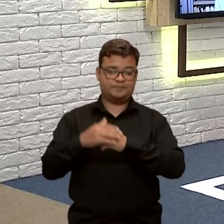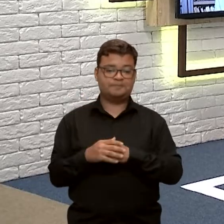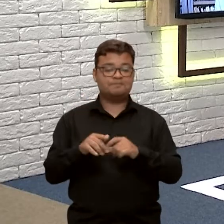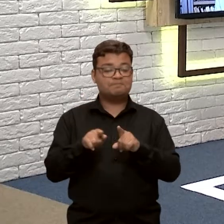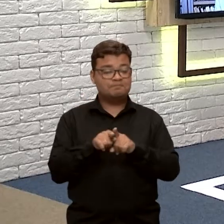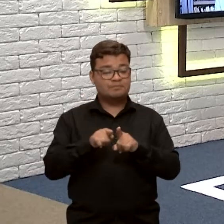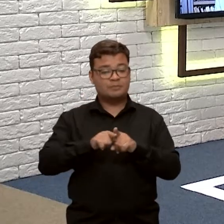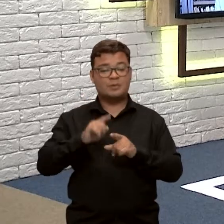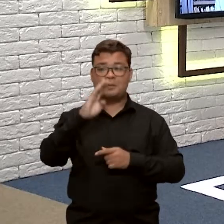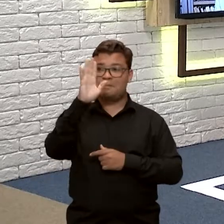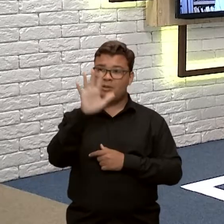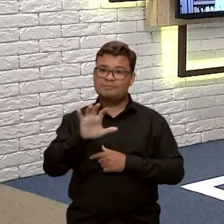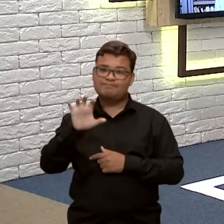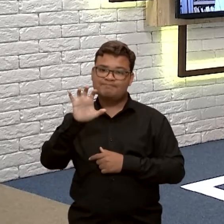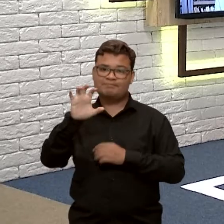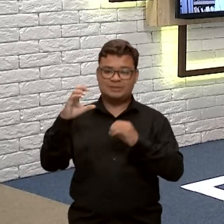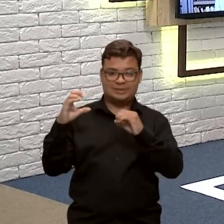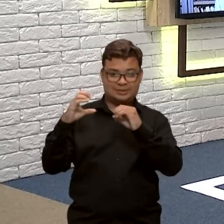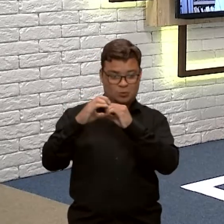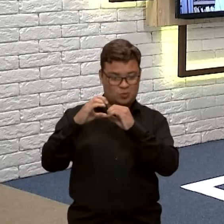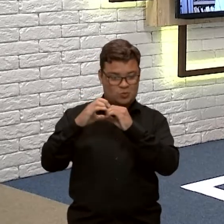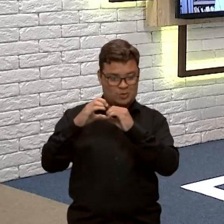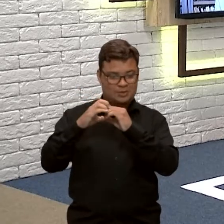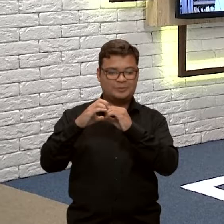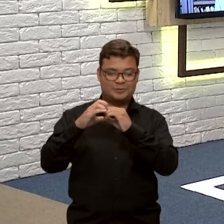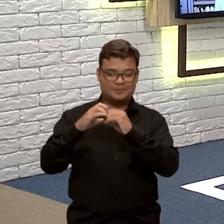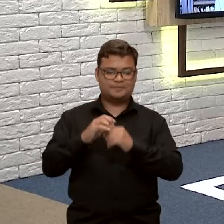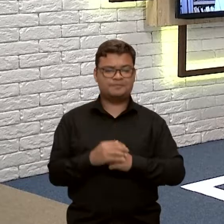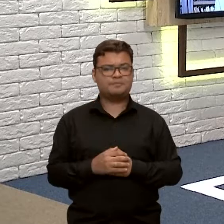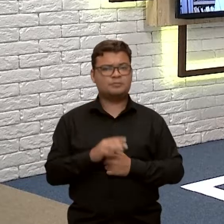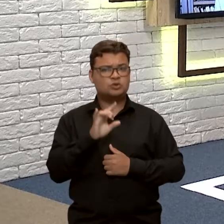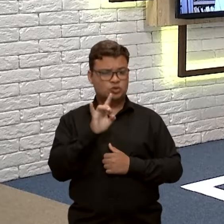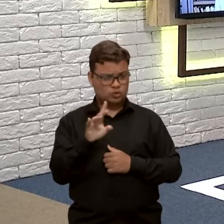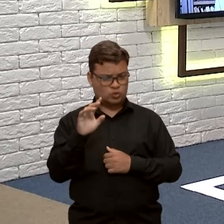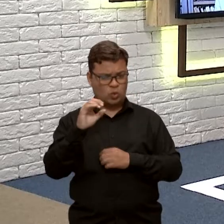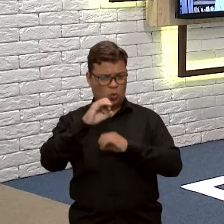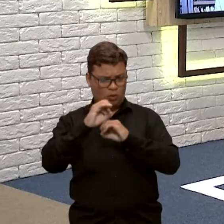do país, região centro-oeste. Não é um reconhecimento exclusivamente da UFG, mas